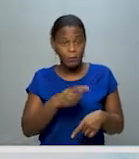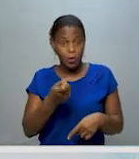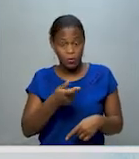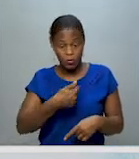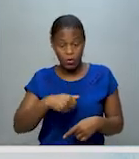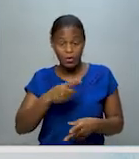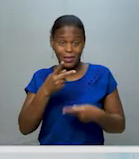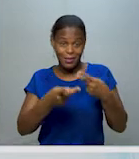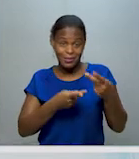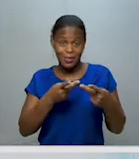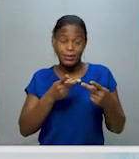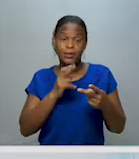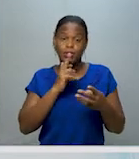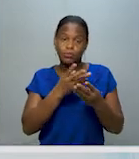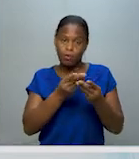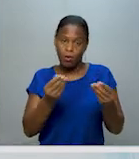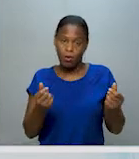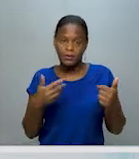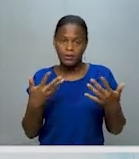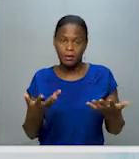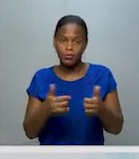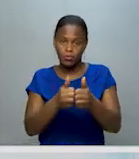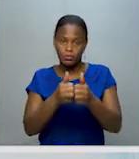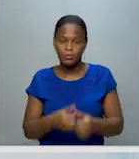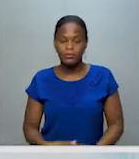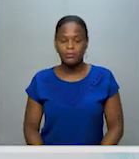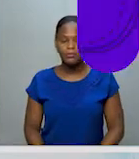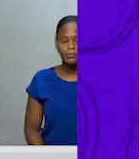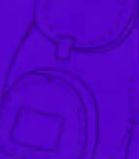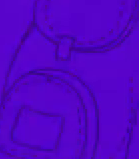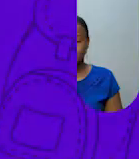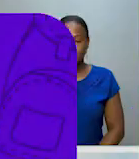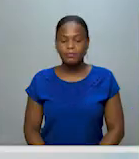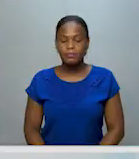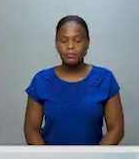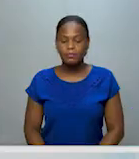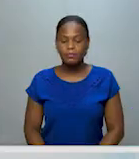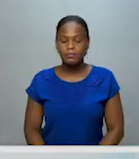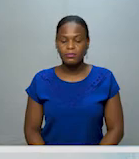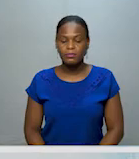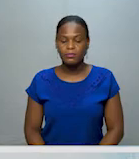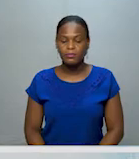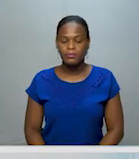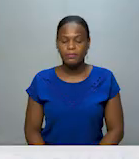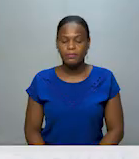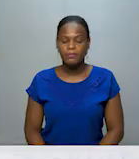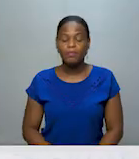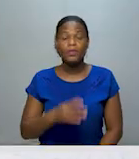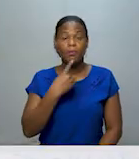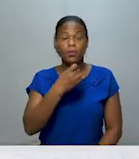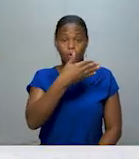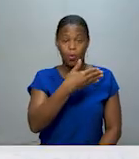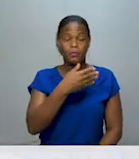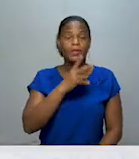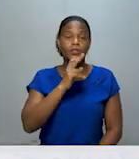vamos analisar e resolver as respostas em conjunto. Temos então, para 1, a